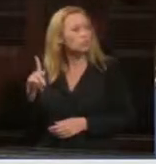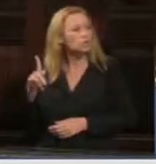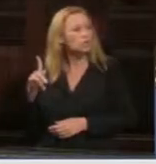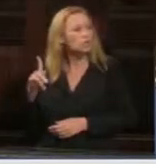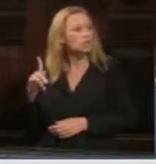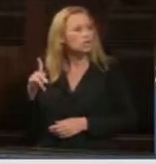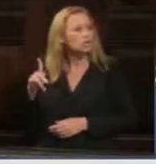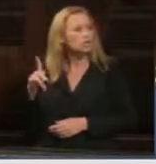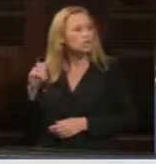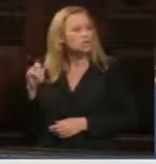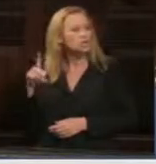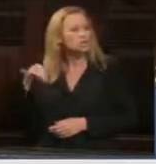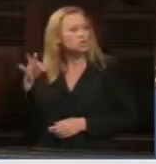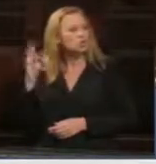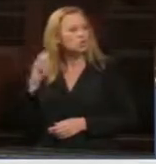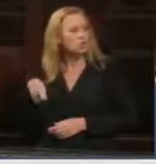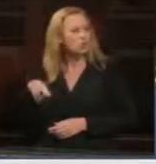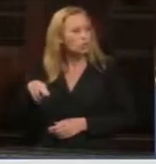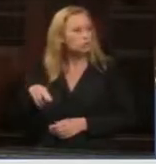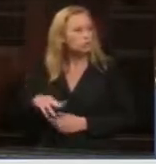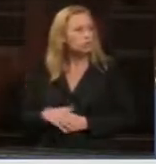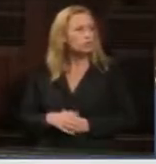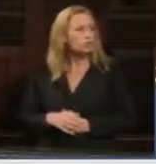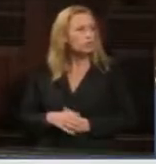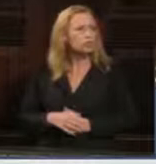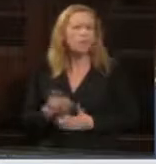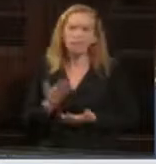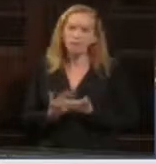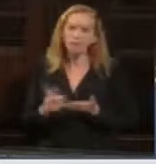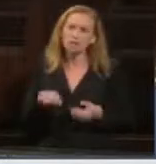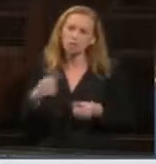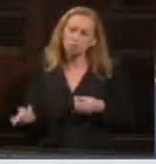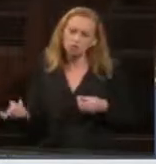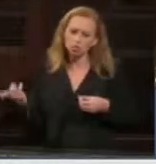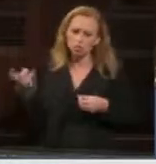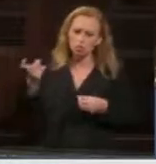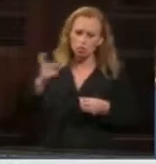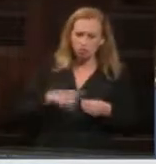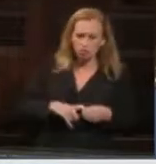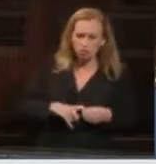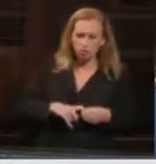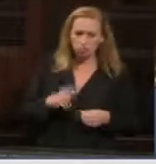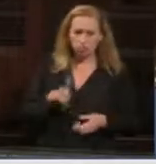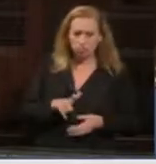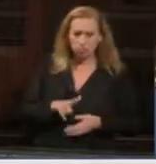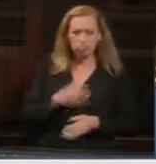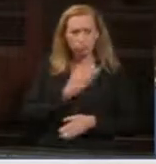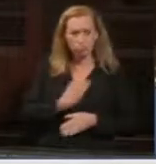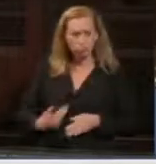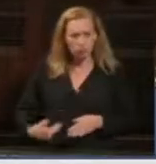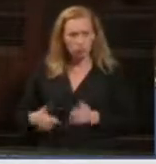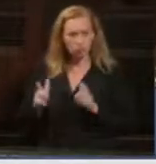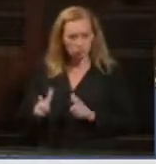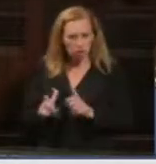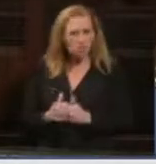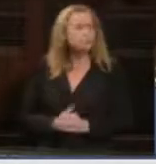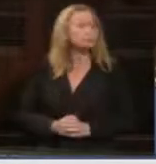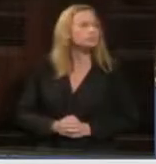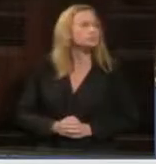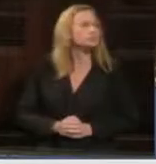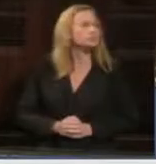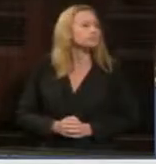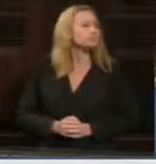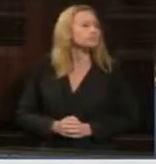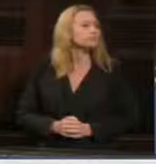e tinha perdido uma eleição a kansas depois ter retornado ao governo daquele estado ali cuja capital é little rock com